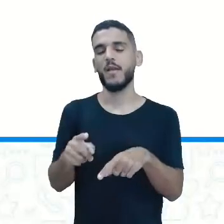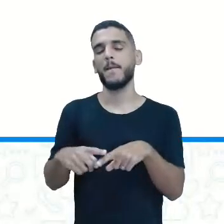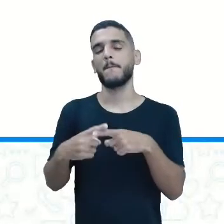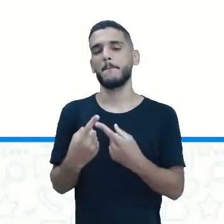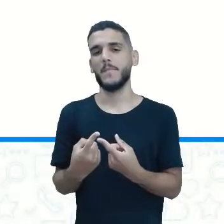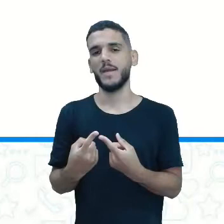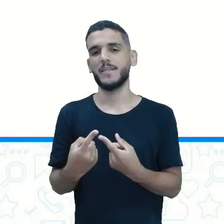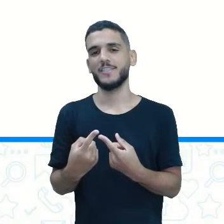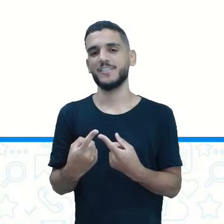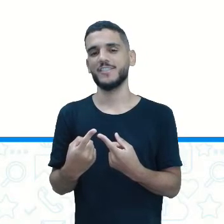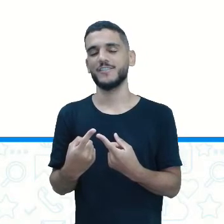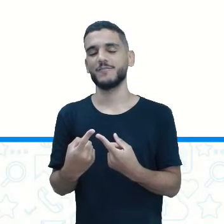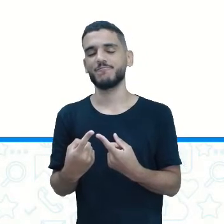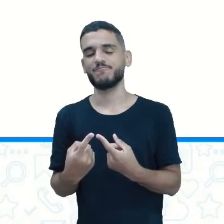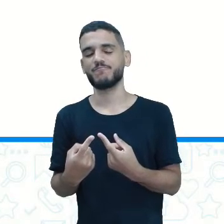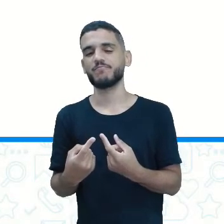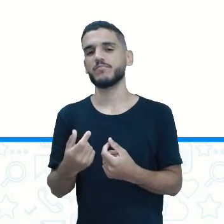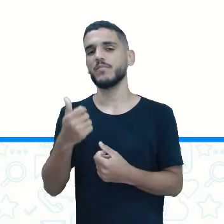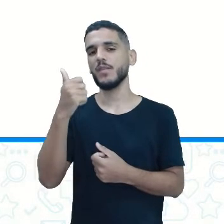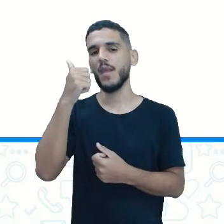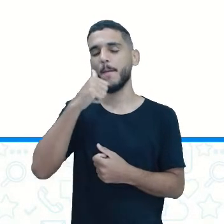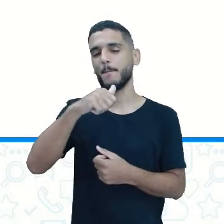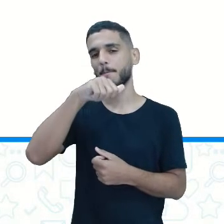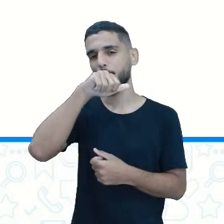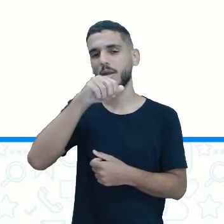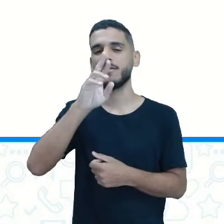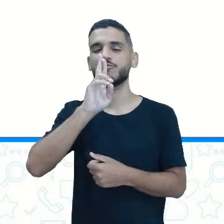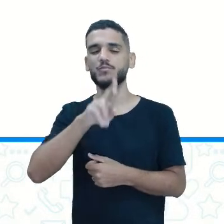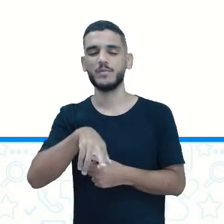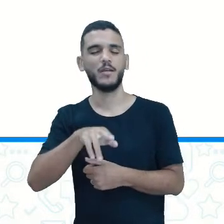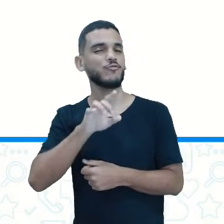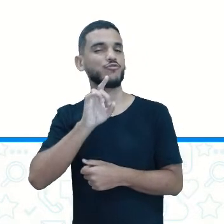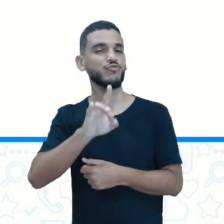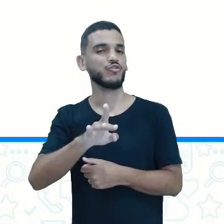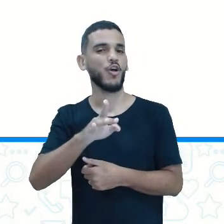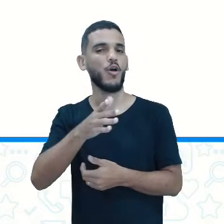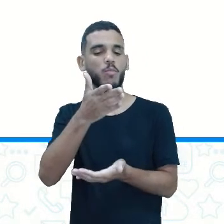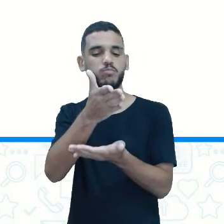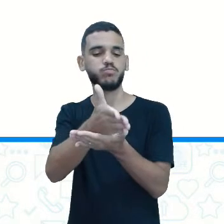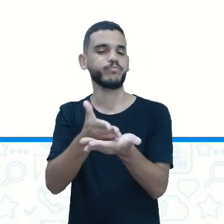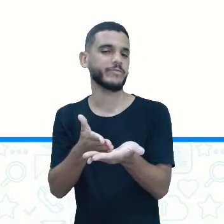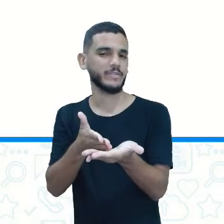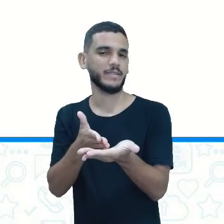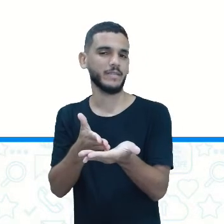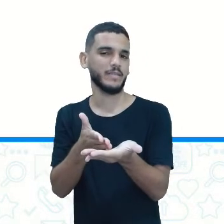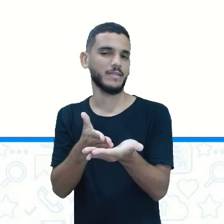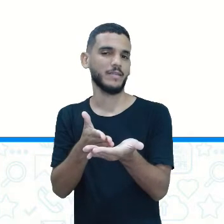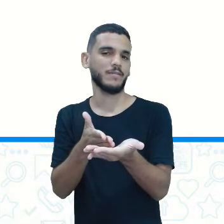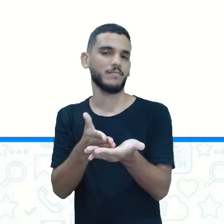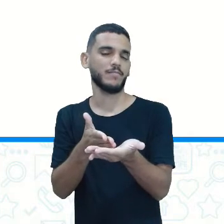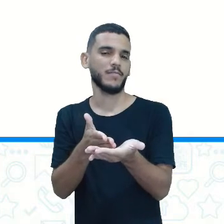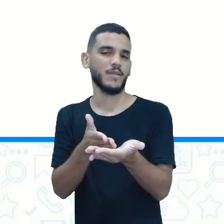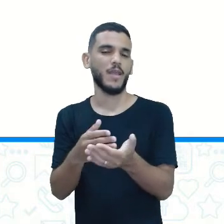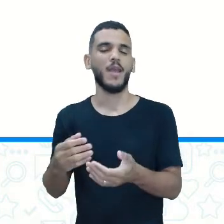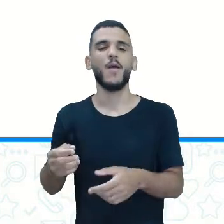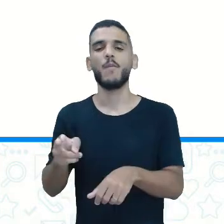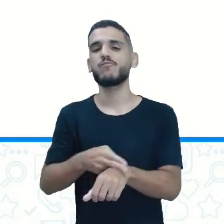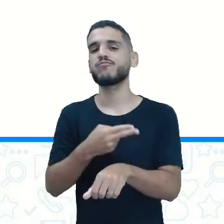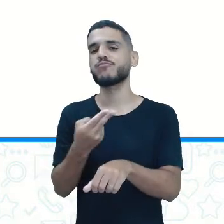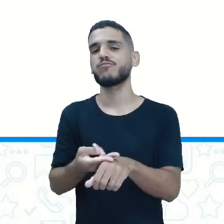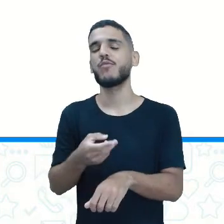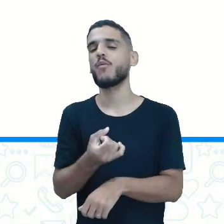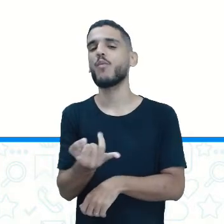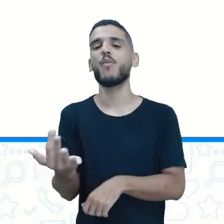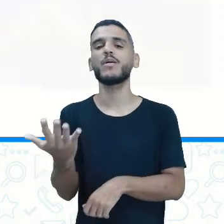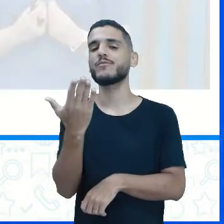que ele só podia comer a metade. Quantos brigadeiros André vai comer?